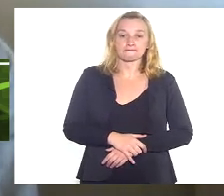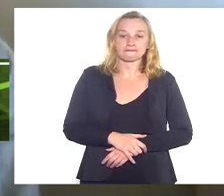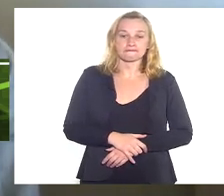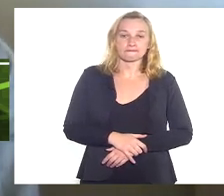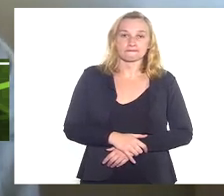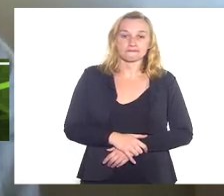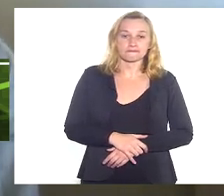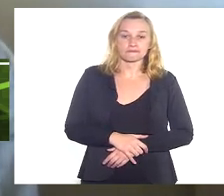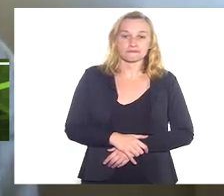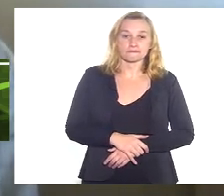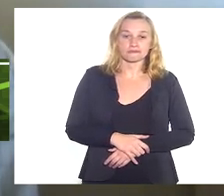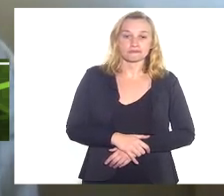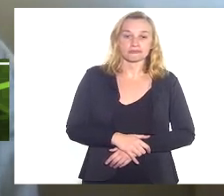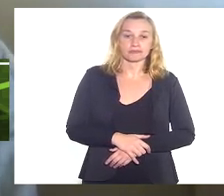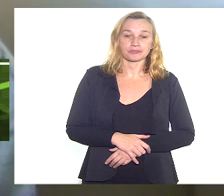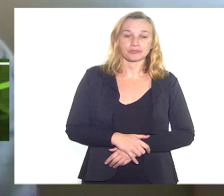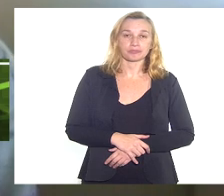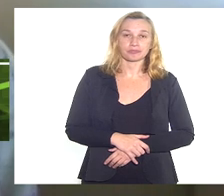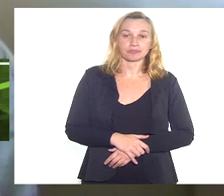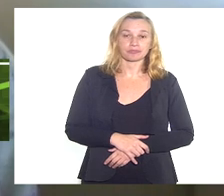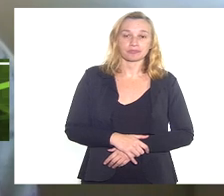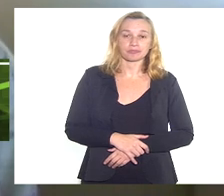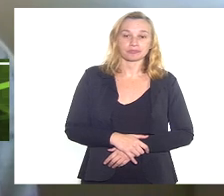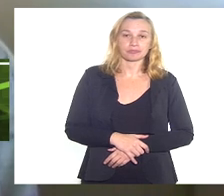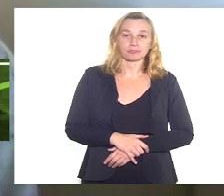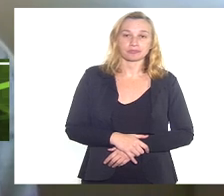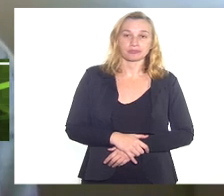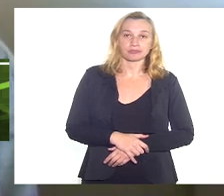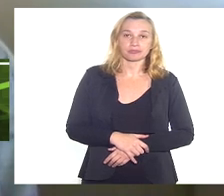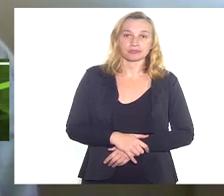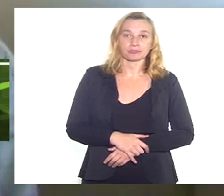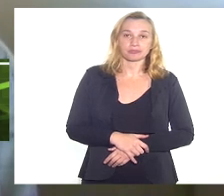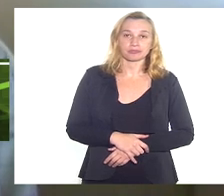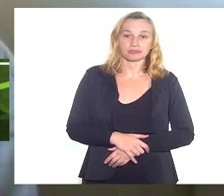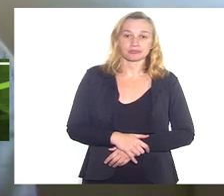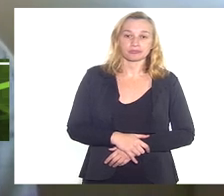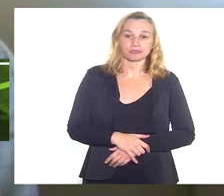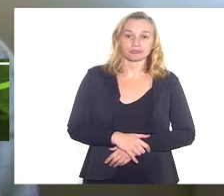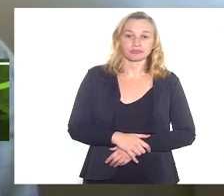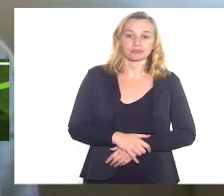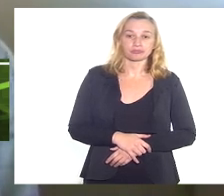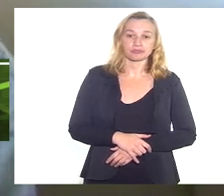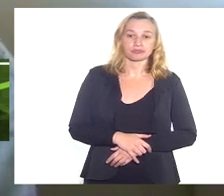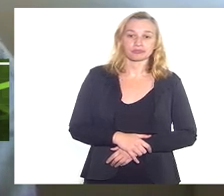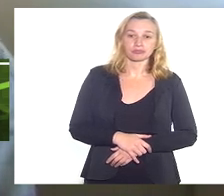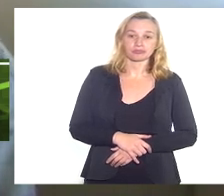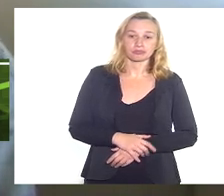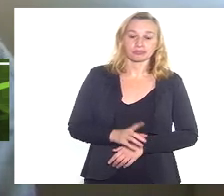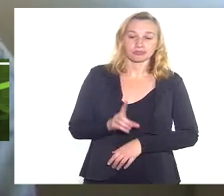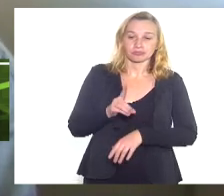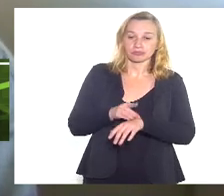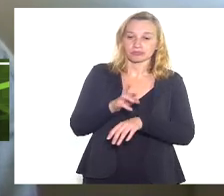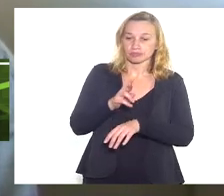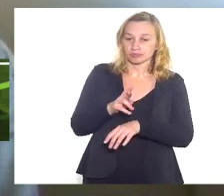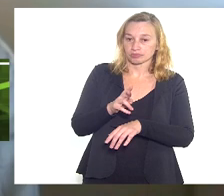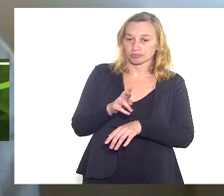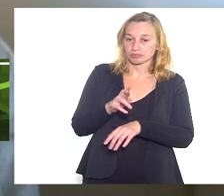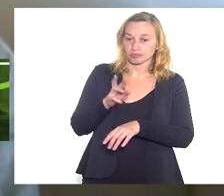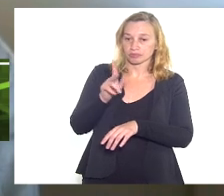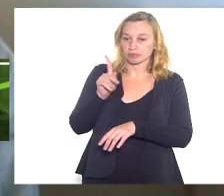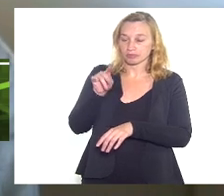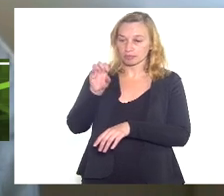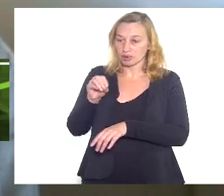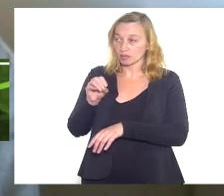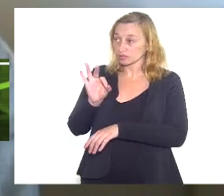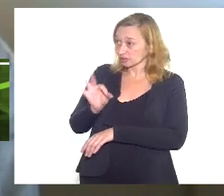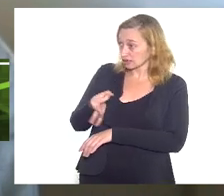De um ponto de vista, o doutor Paulo Henrique tem razão. Mas,